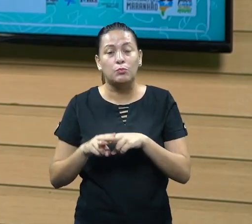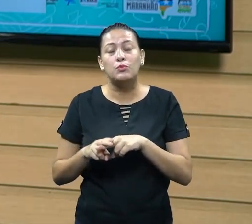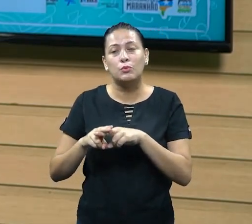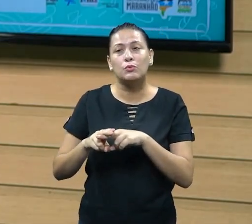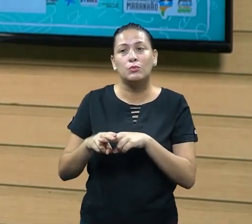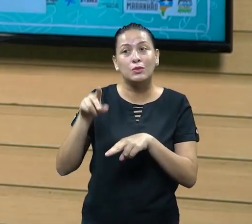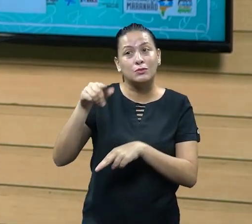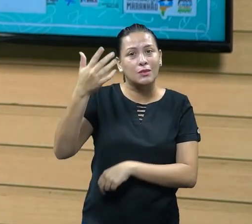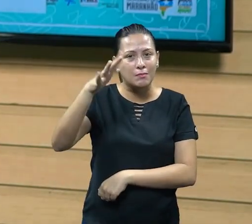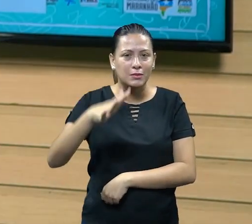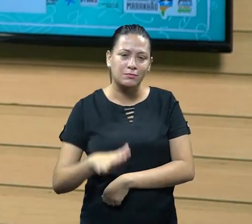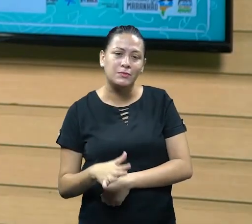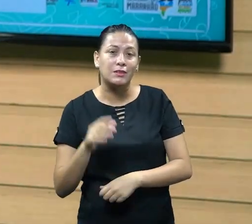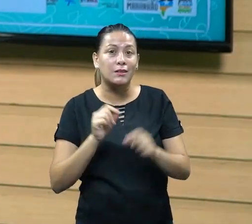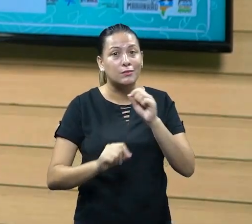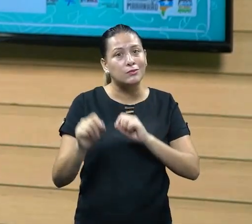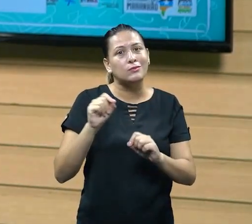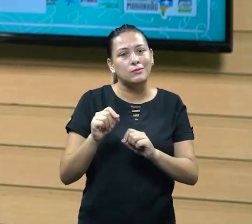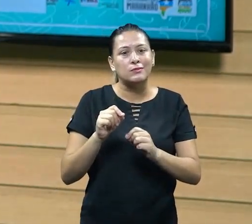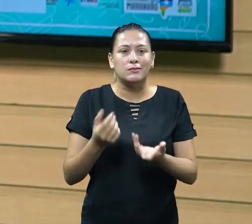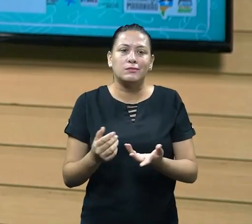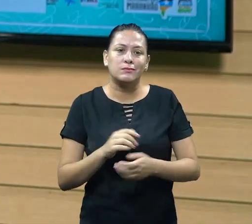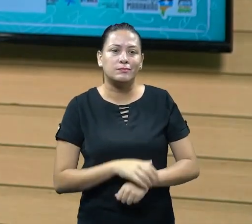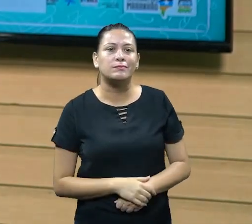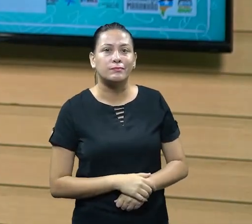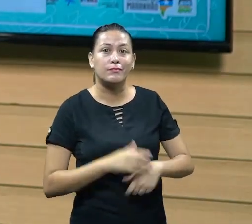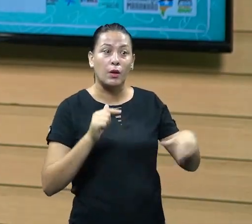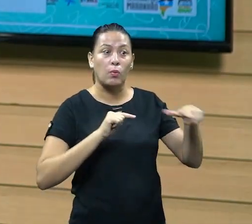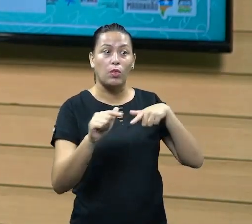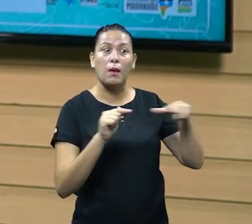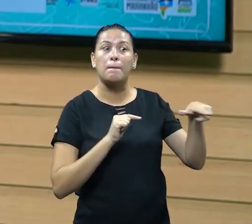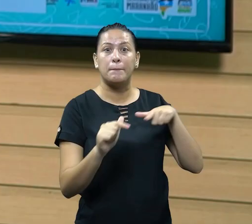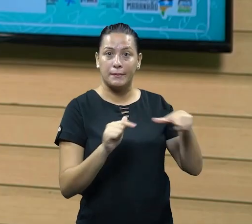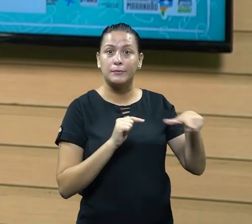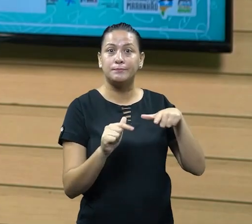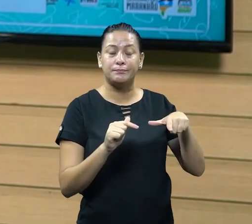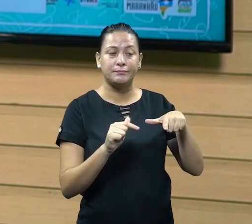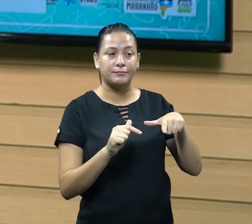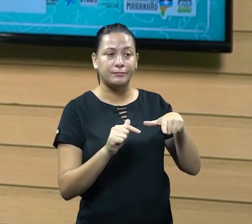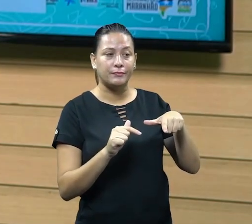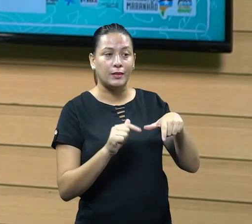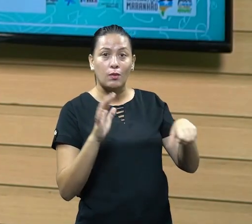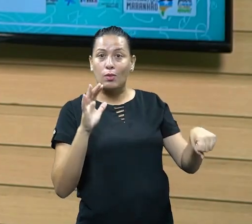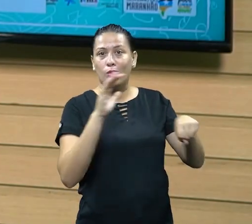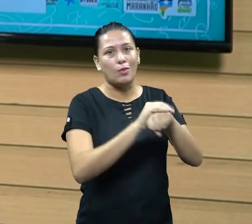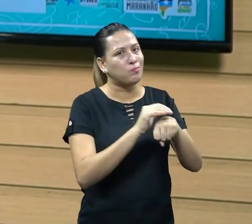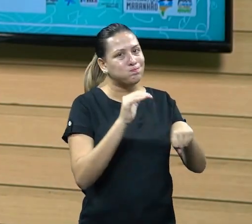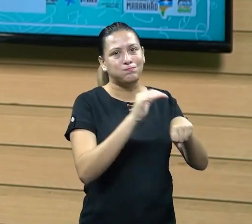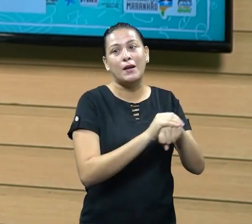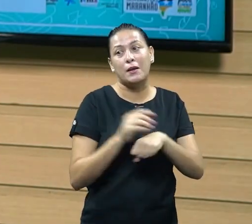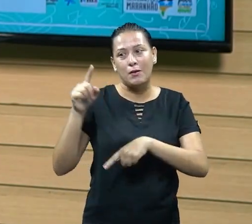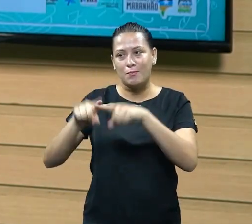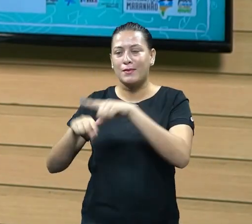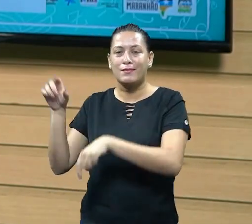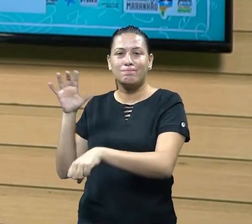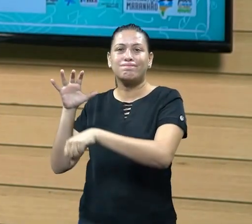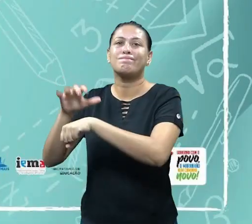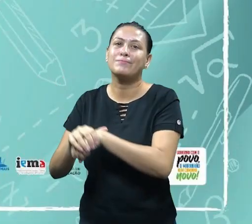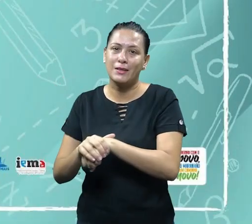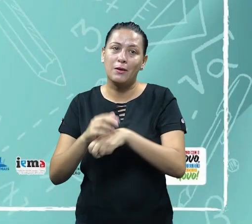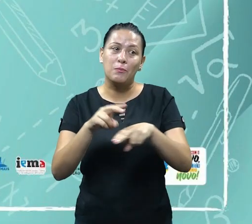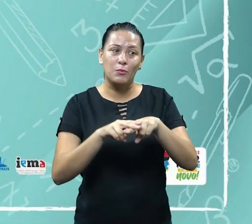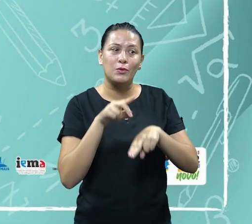são coisas intangíveis, já o produto não é, é tangível. O que vai agregar, como eu falei agora há pouco, valores no produto é o